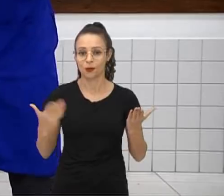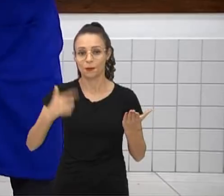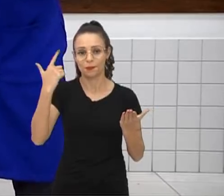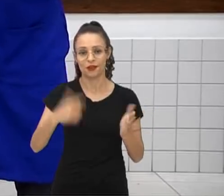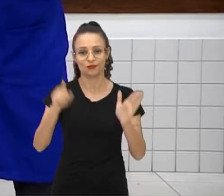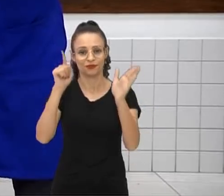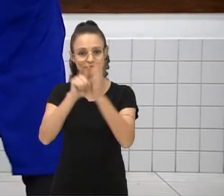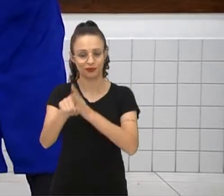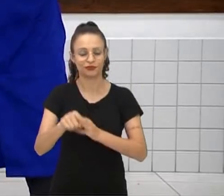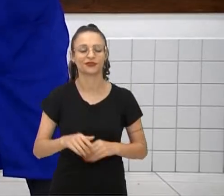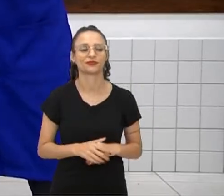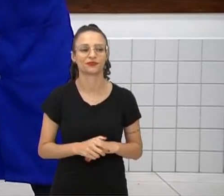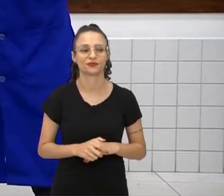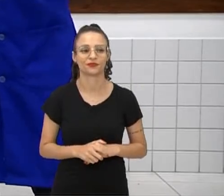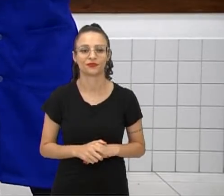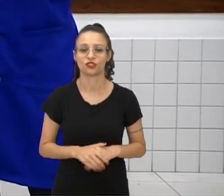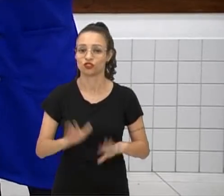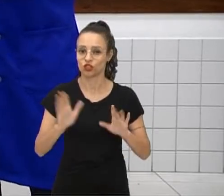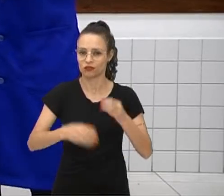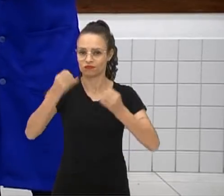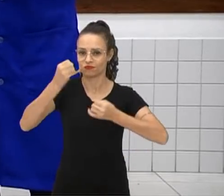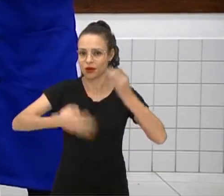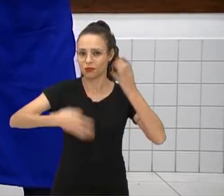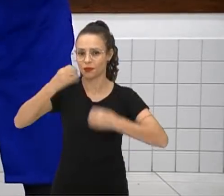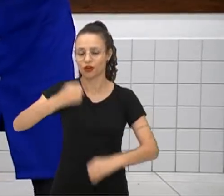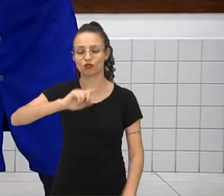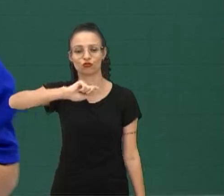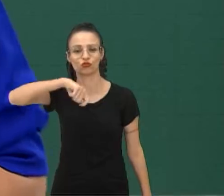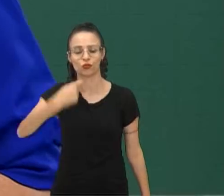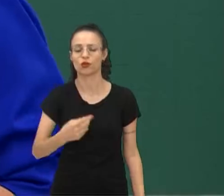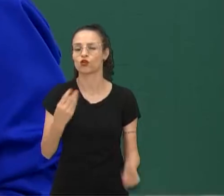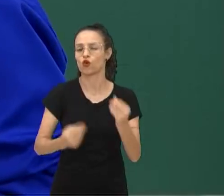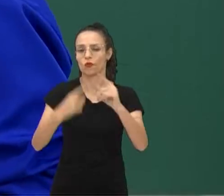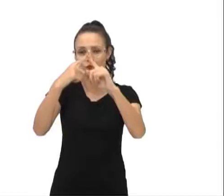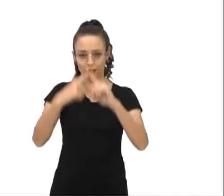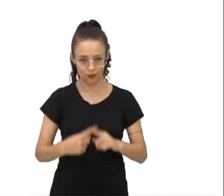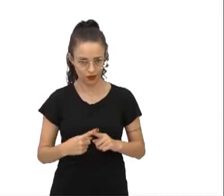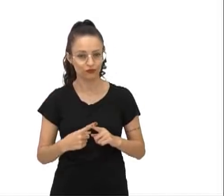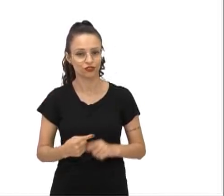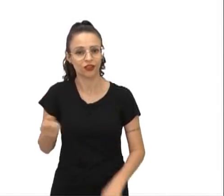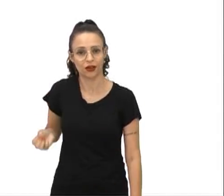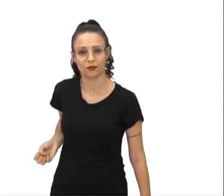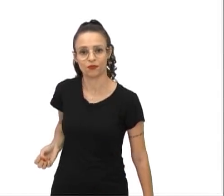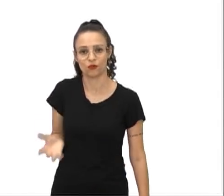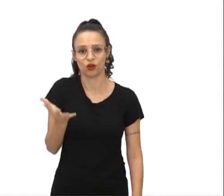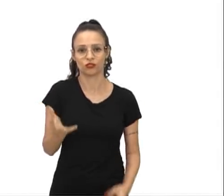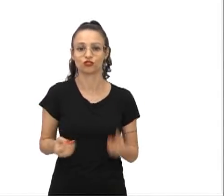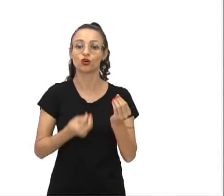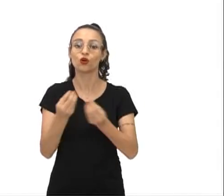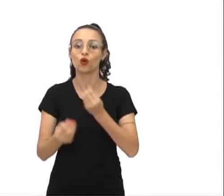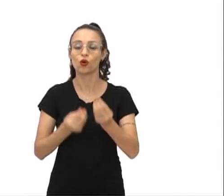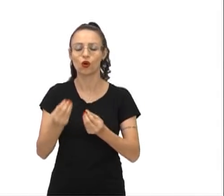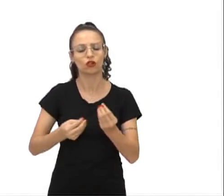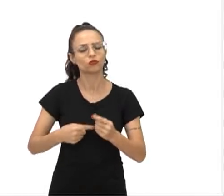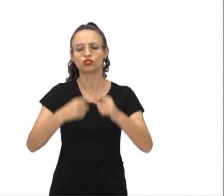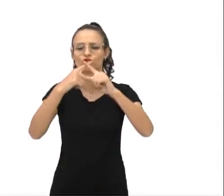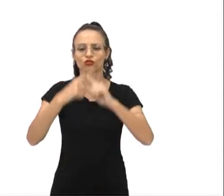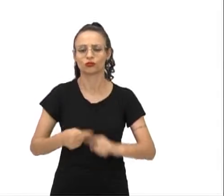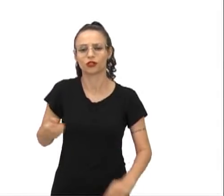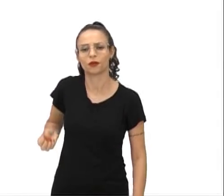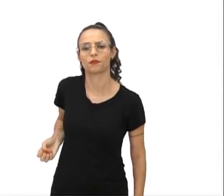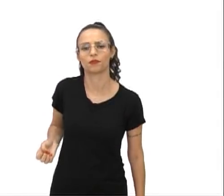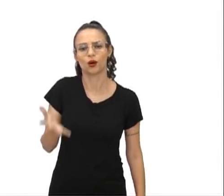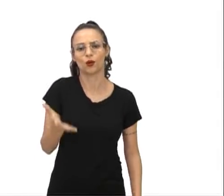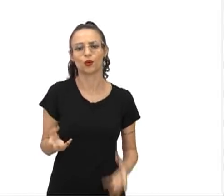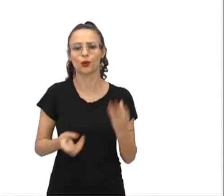mais um quiz, então. Agora já falando sobre a partida de boliche. Então, Como é disputada uma partida